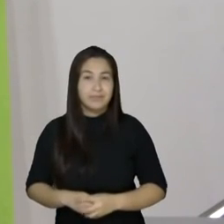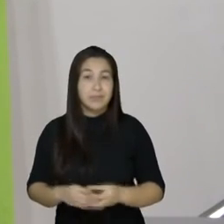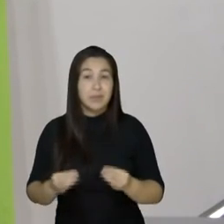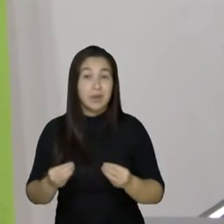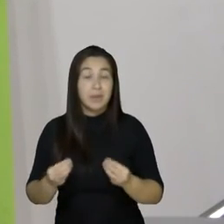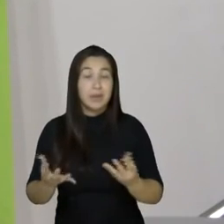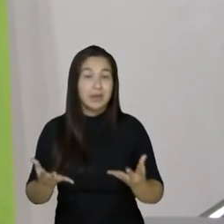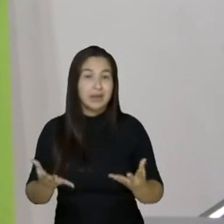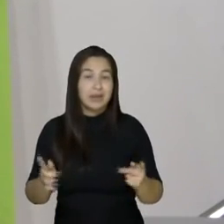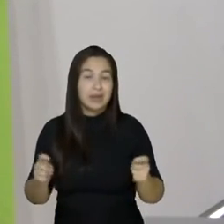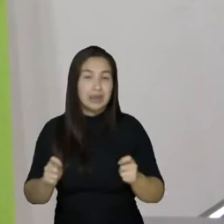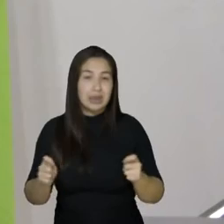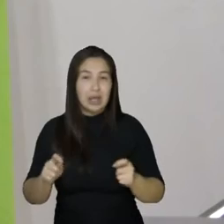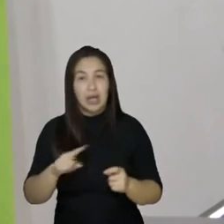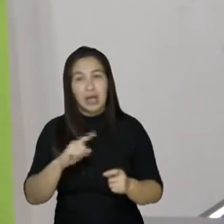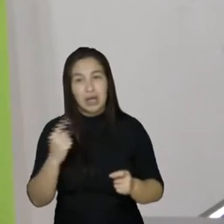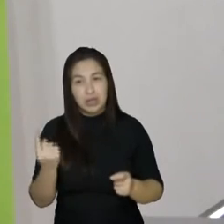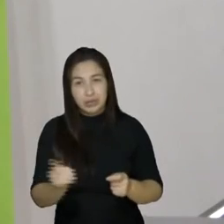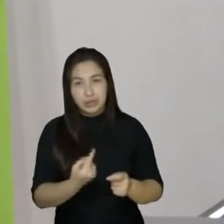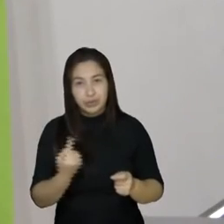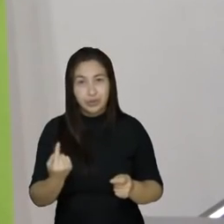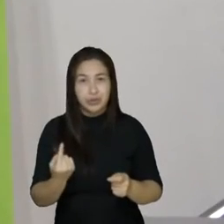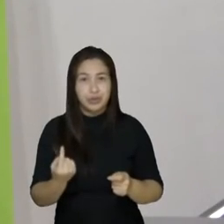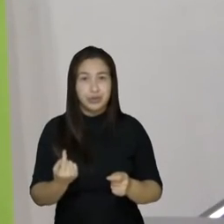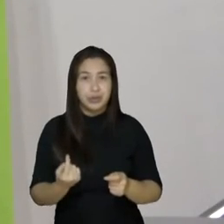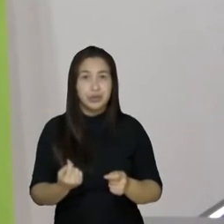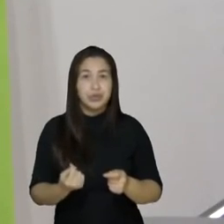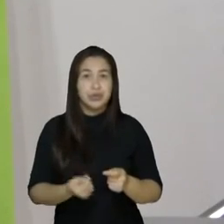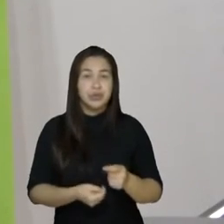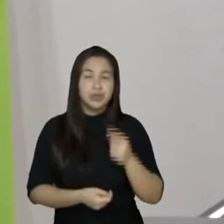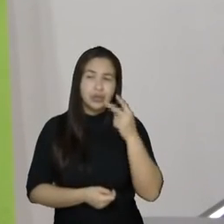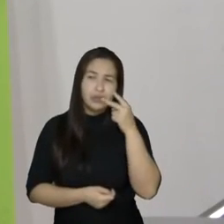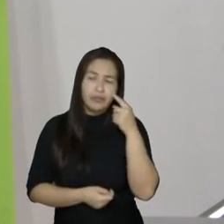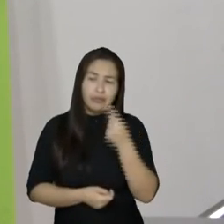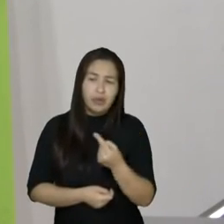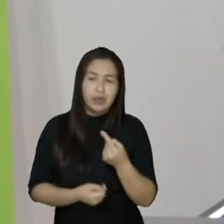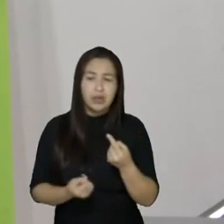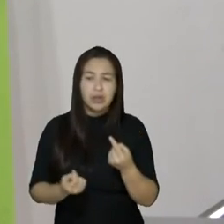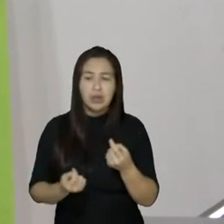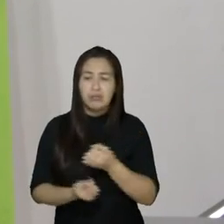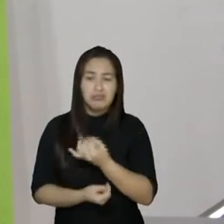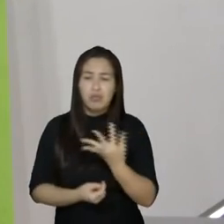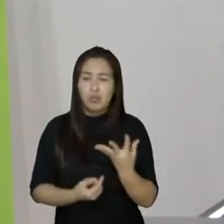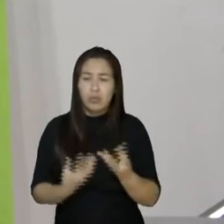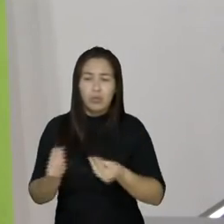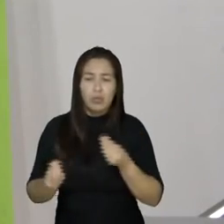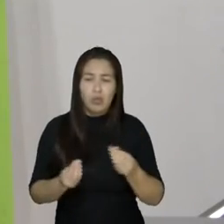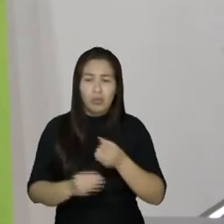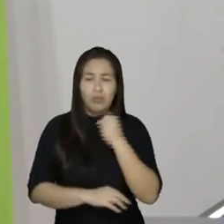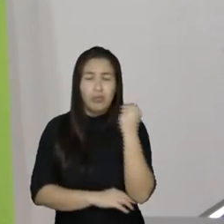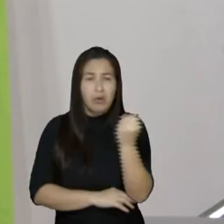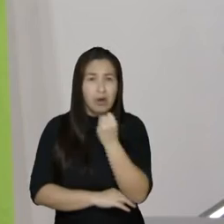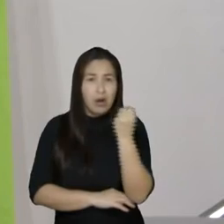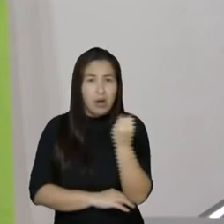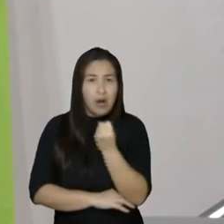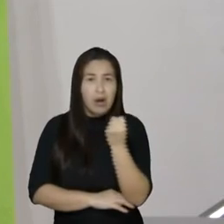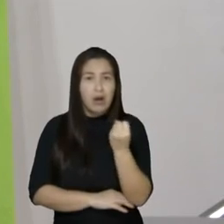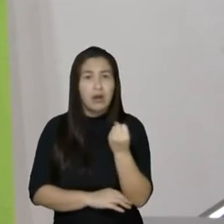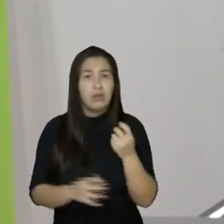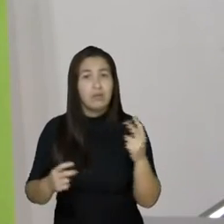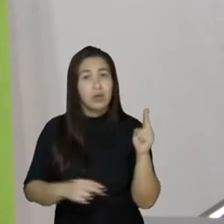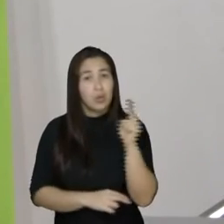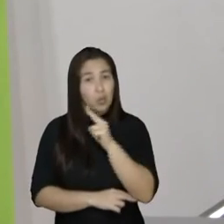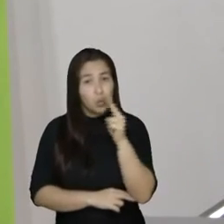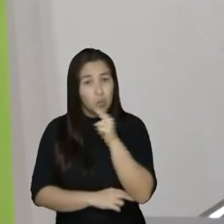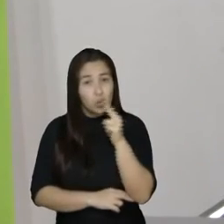nós possamos ter a noção, já temos, da gravidade desse assunto, mas